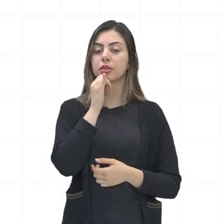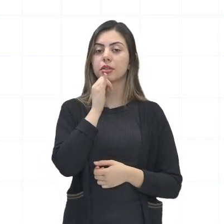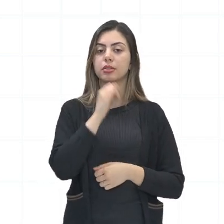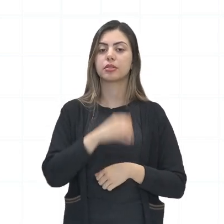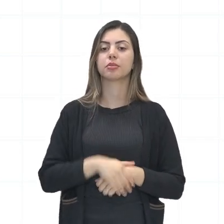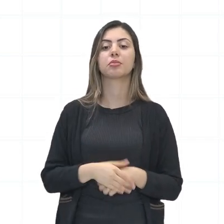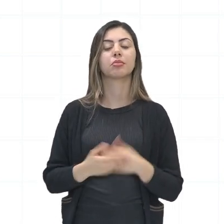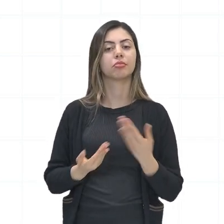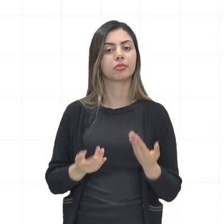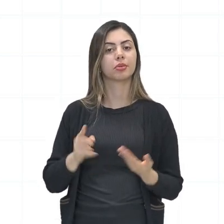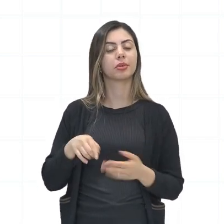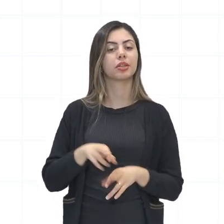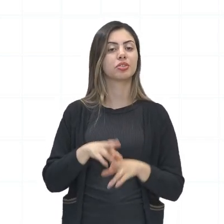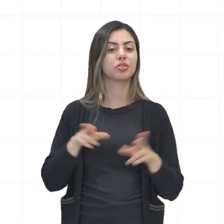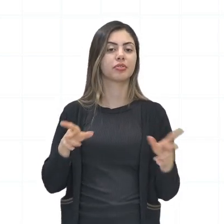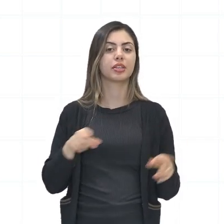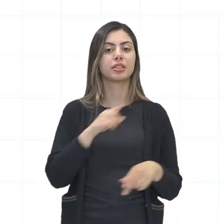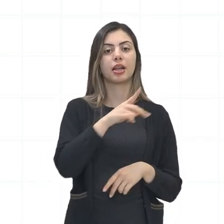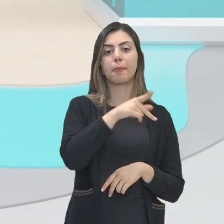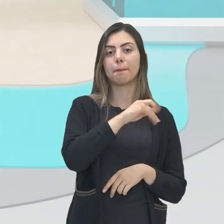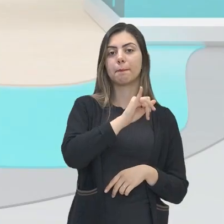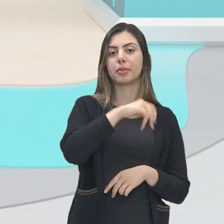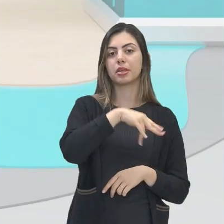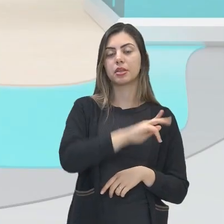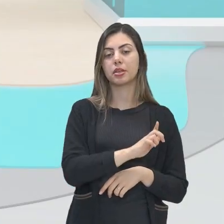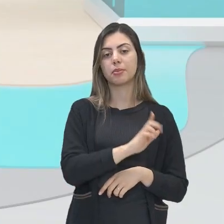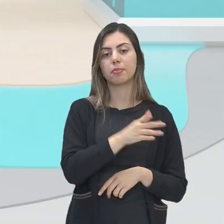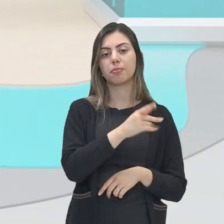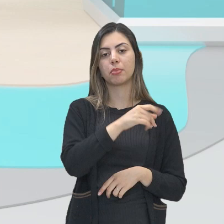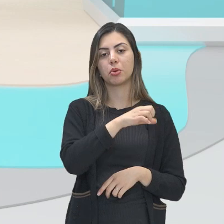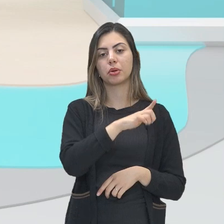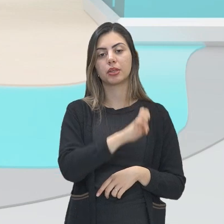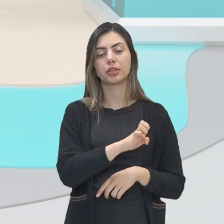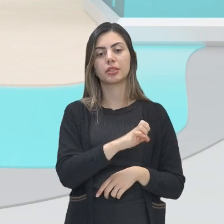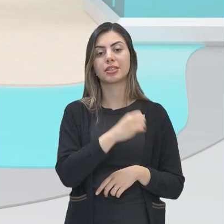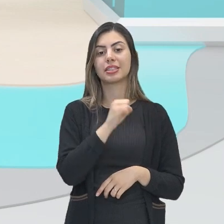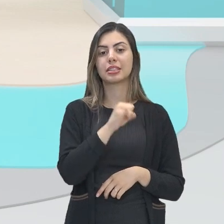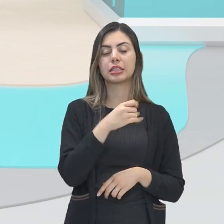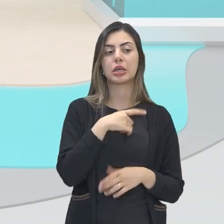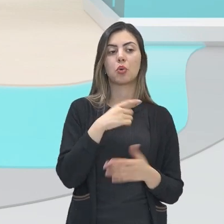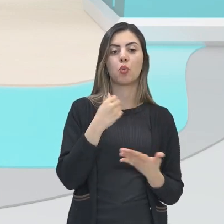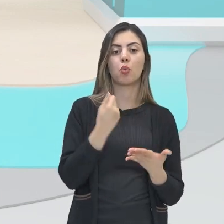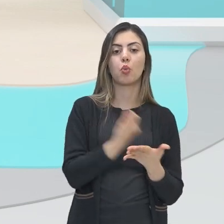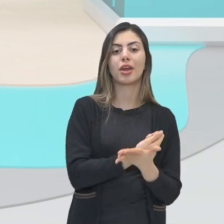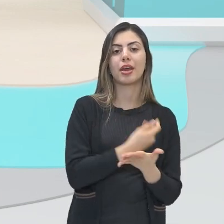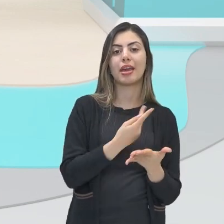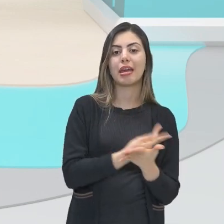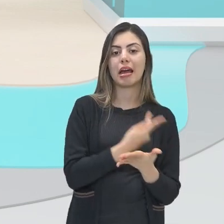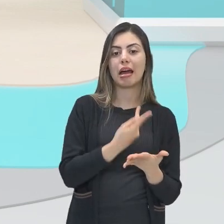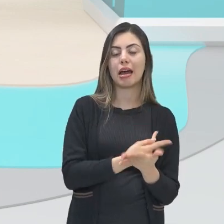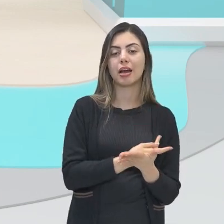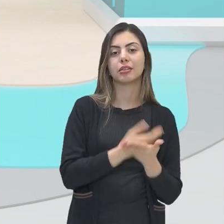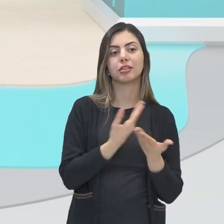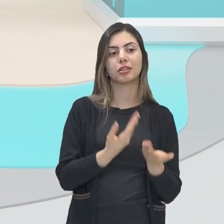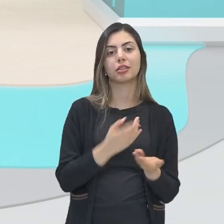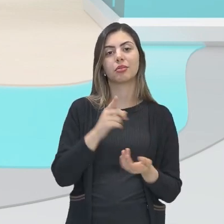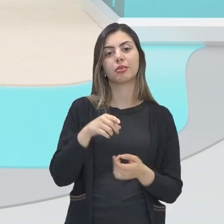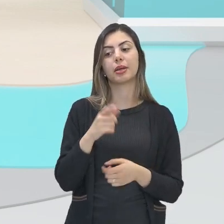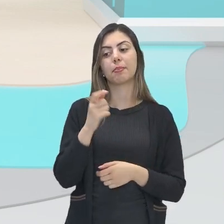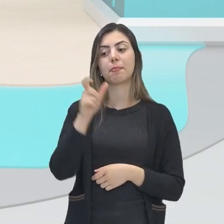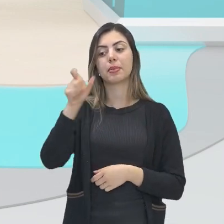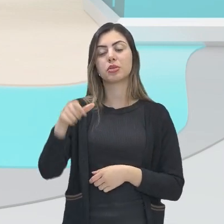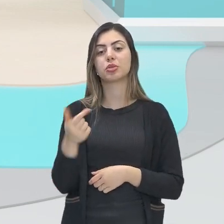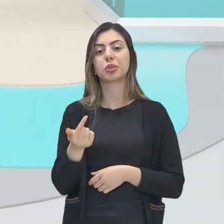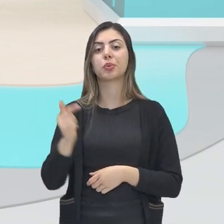uma das diferenças para o ping-pong, né? Quando você erra um determinado ponto, aí o saque já vai para o outro.